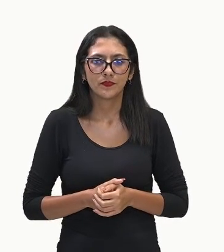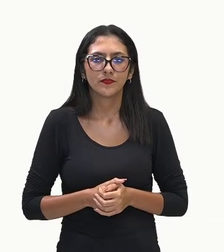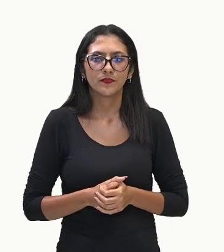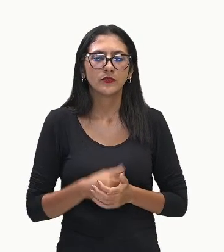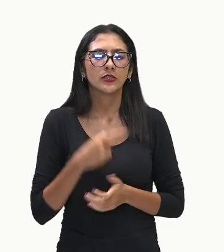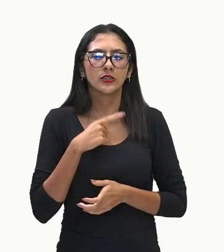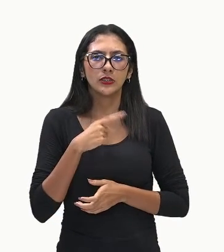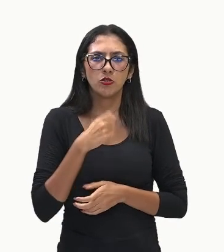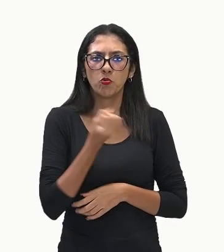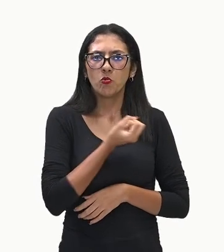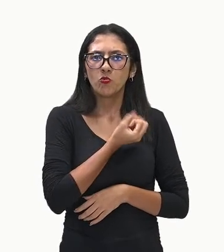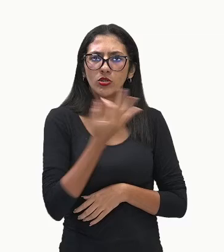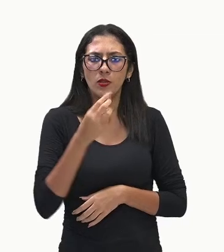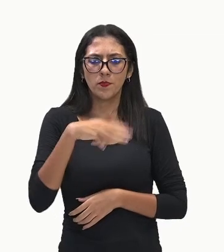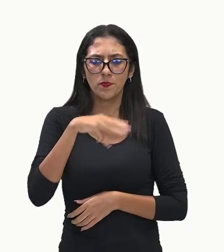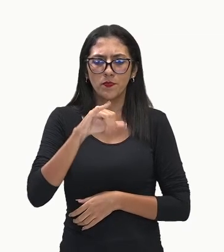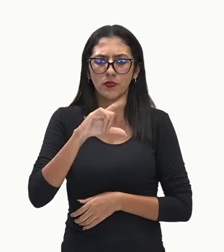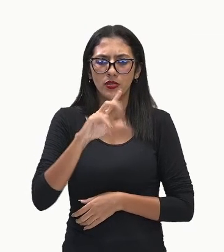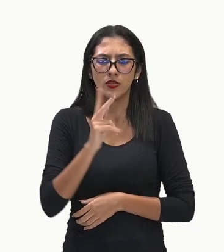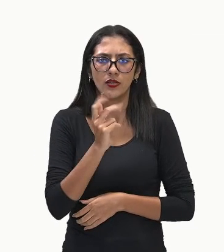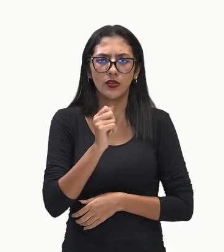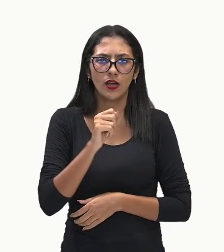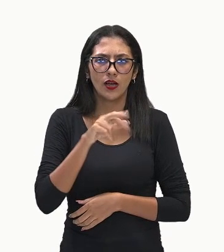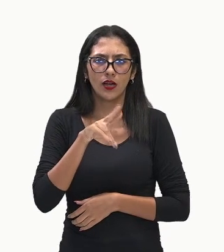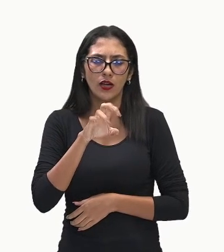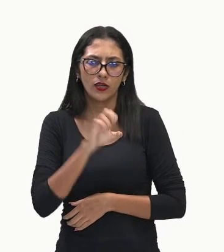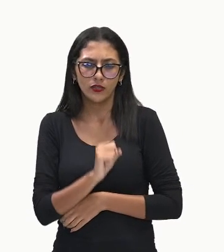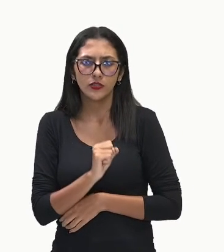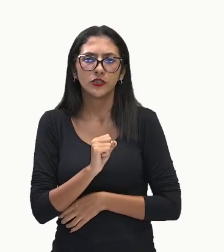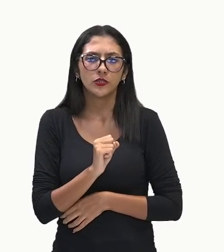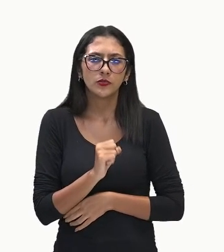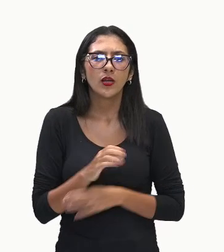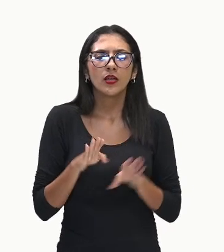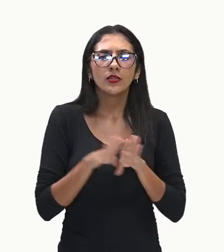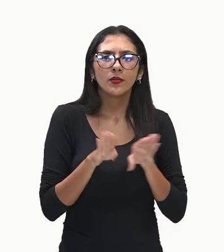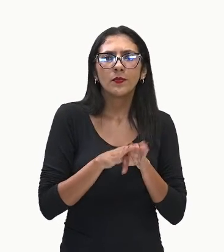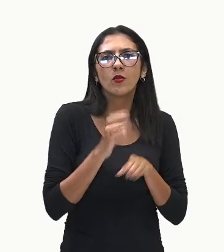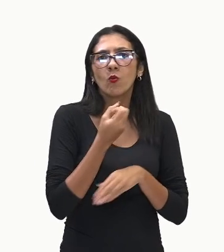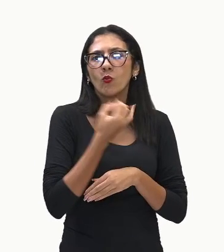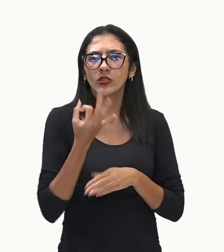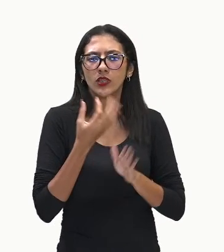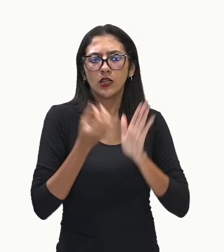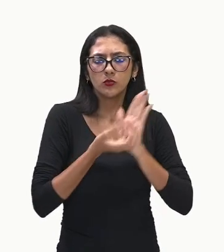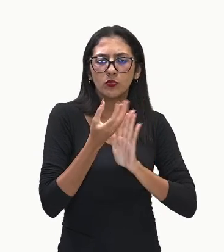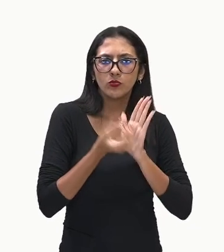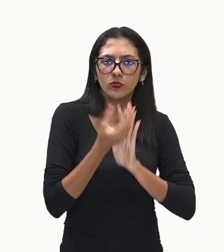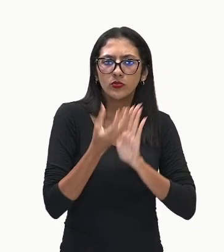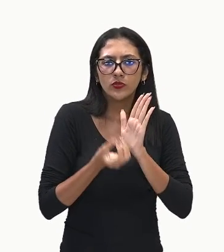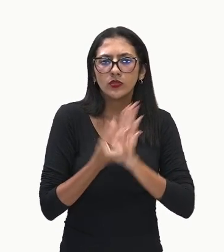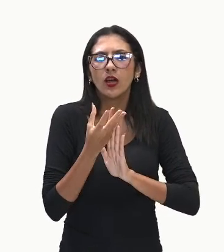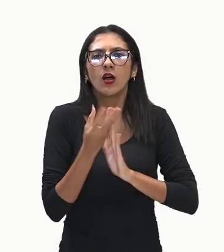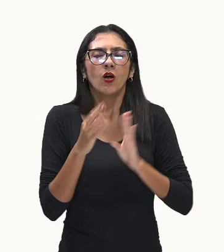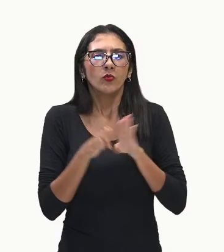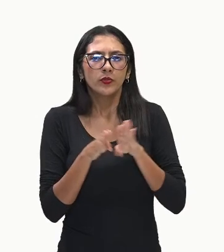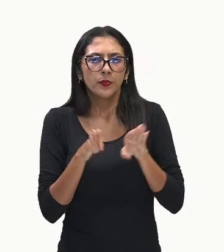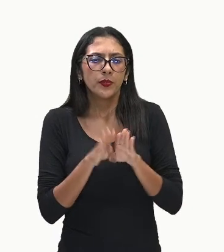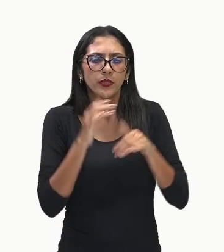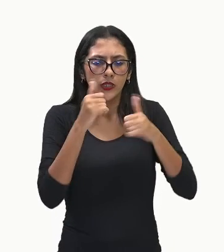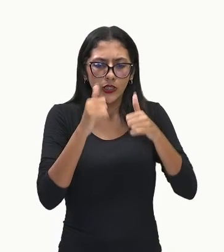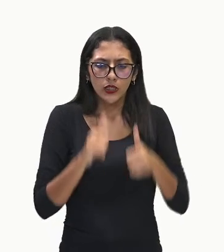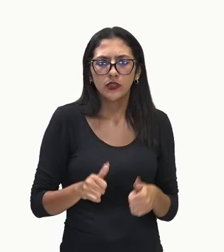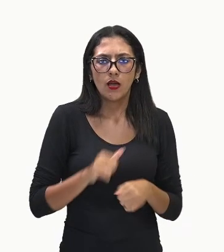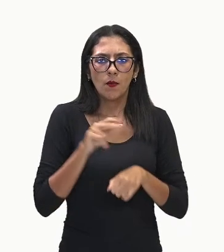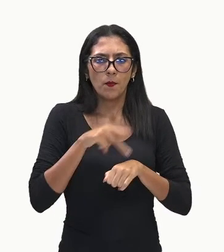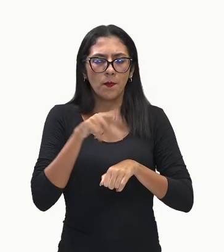milhares, a posição no ranking, a produtividade de cada país, os países que participaram, né, que estão aqui